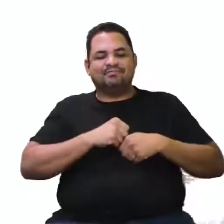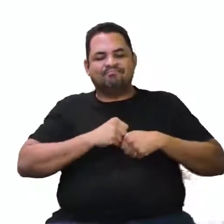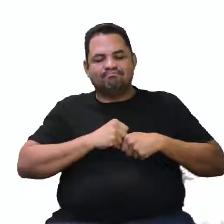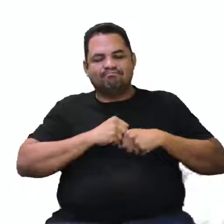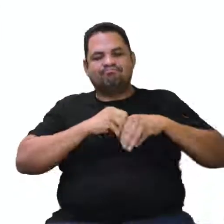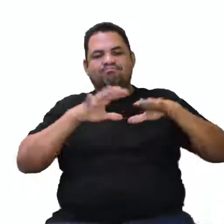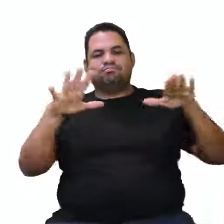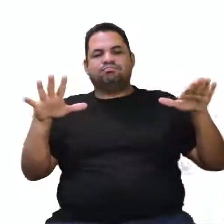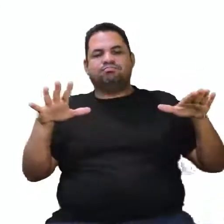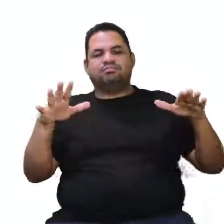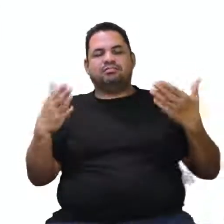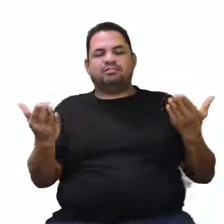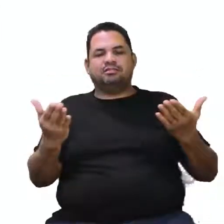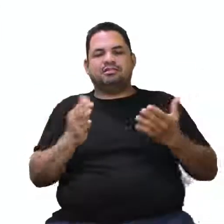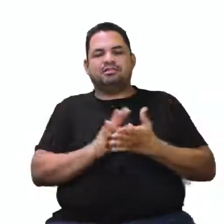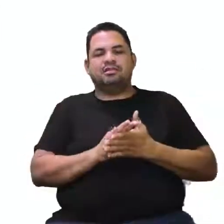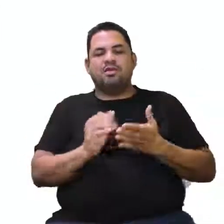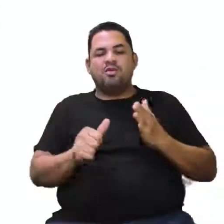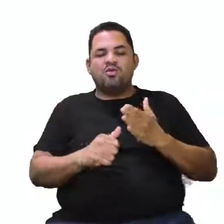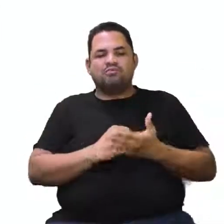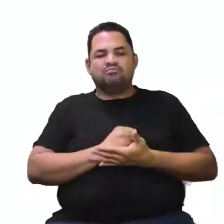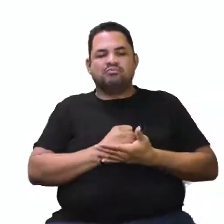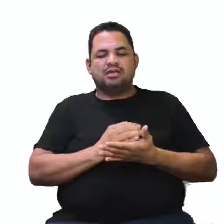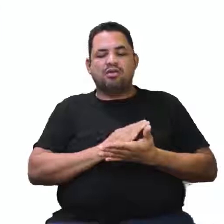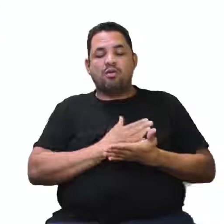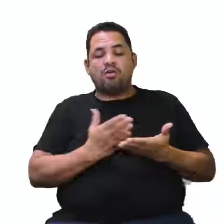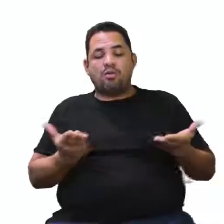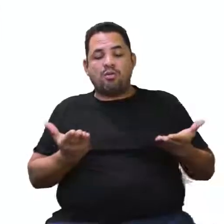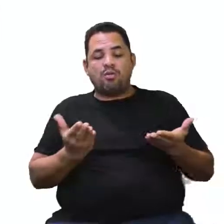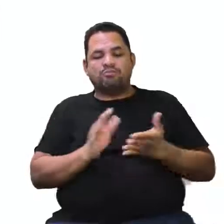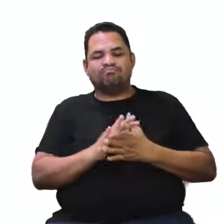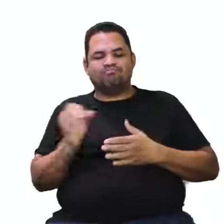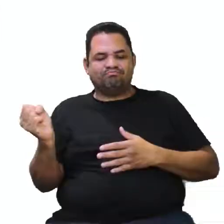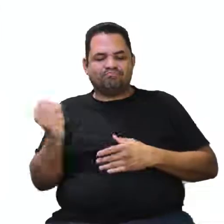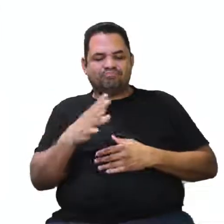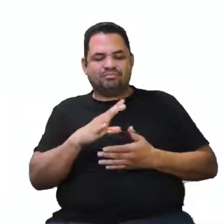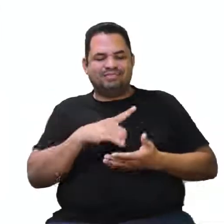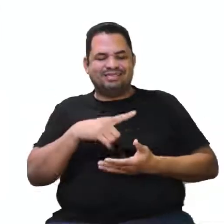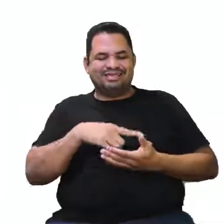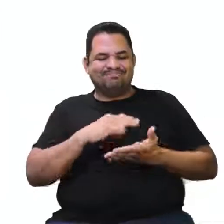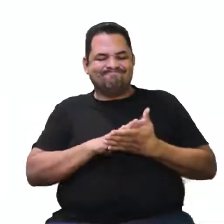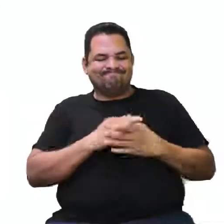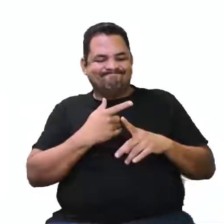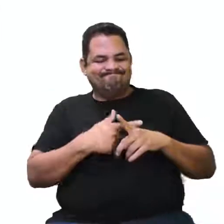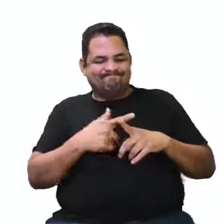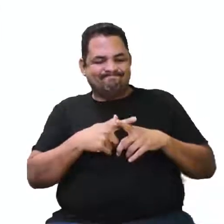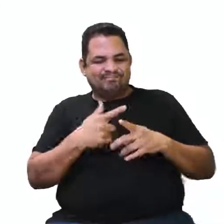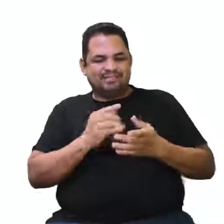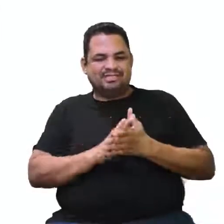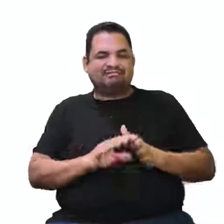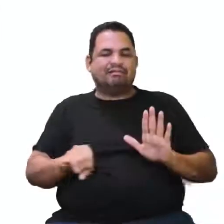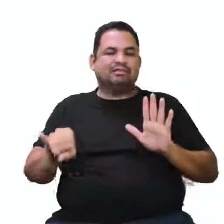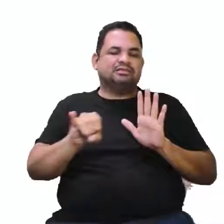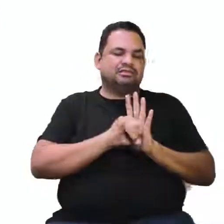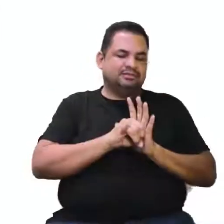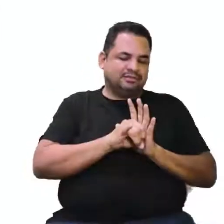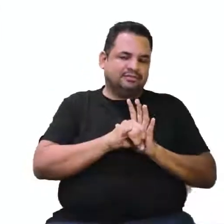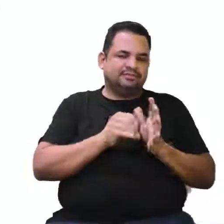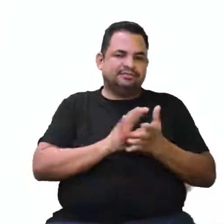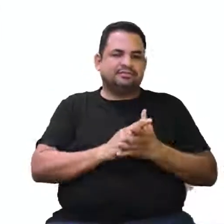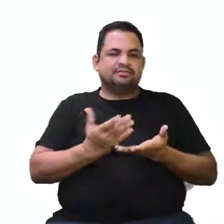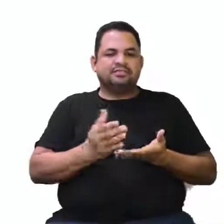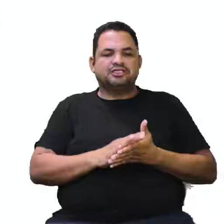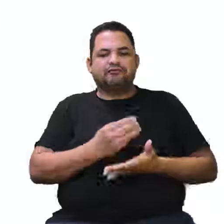isso vem ali. É o ápice, é o momento que o jovem realmente tem a crise, né? Que nós chamamos de crise de identidade. Crise